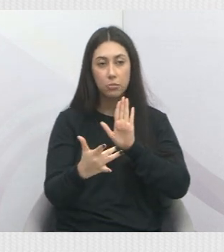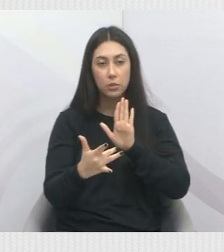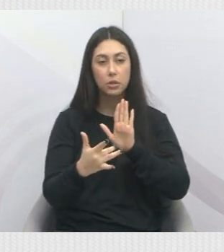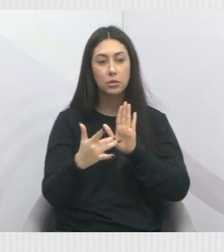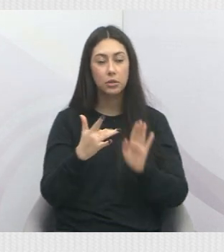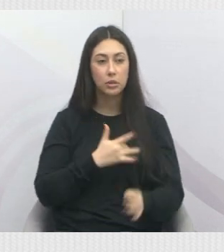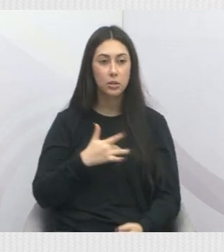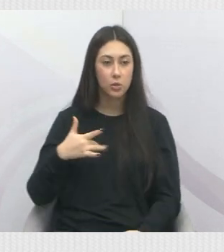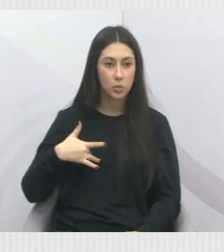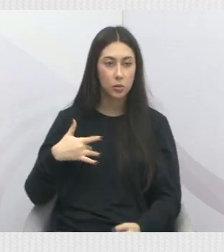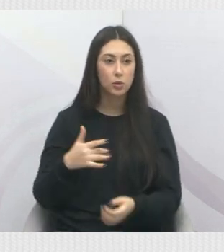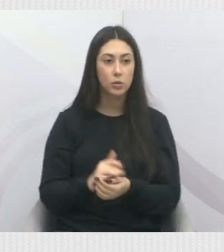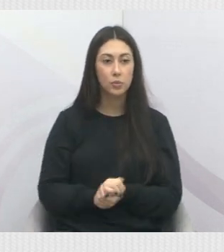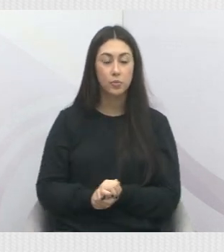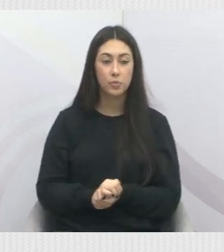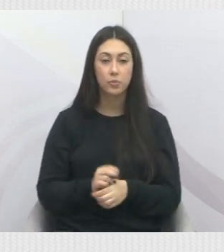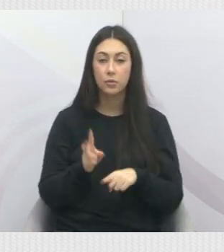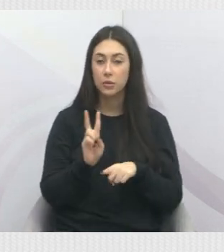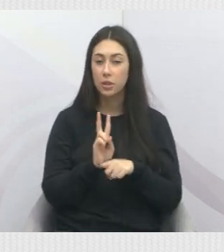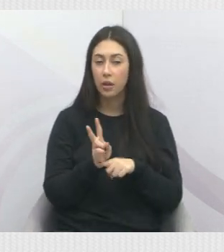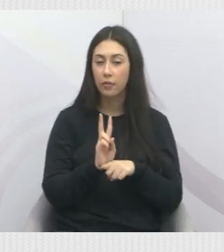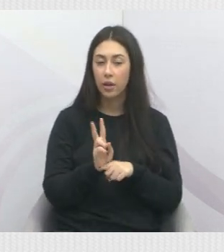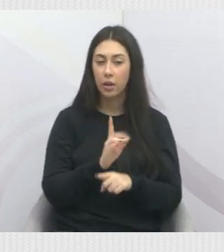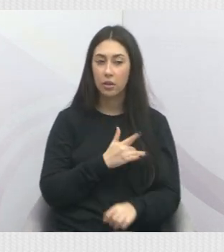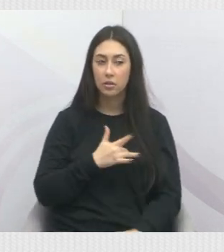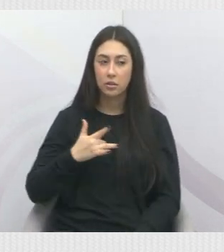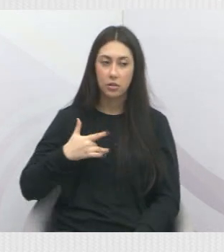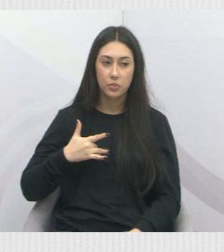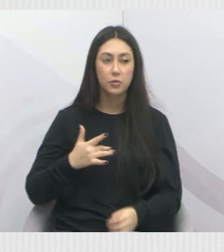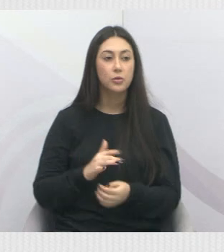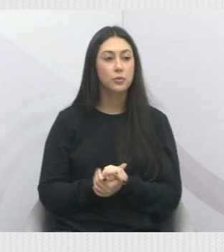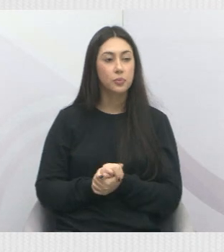na saúde. Vigilância à saúde.